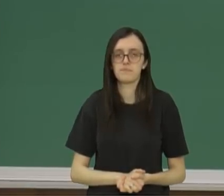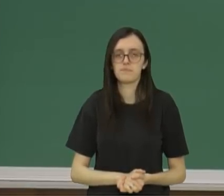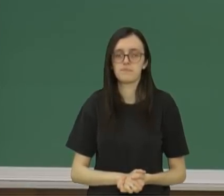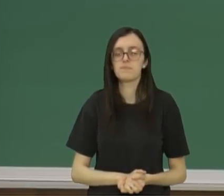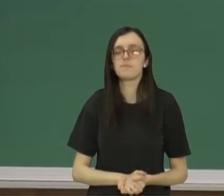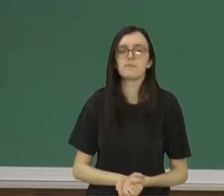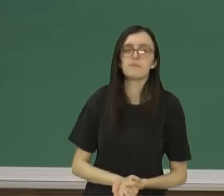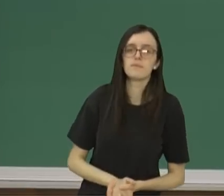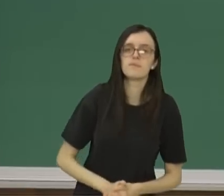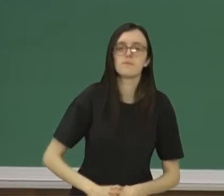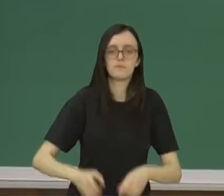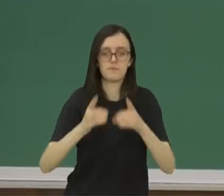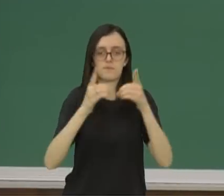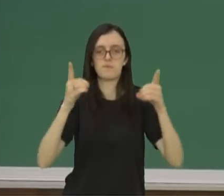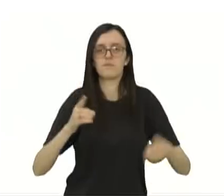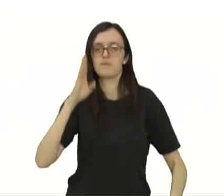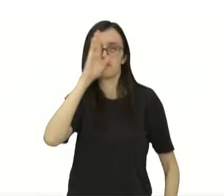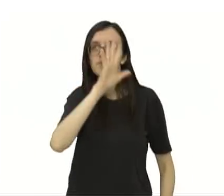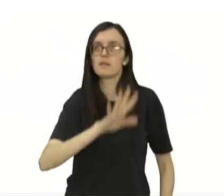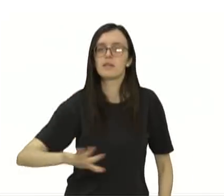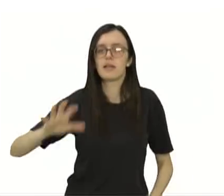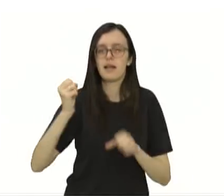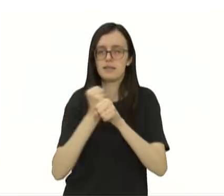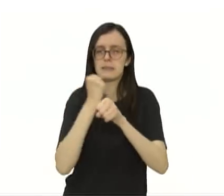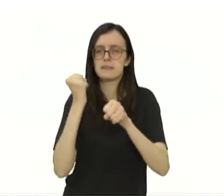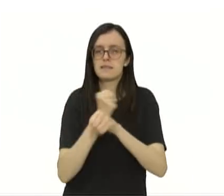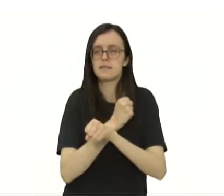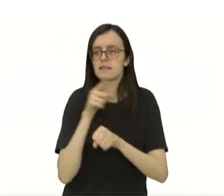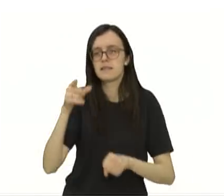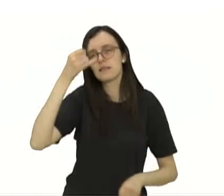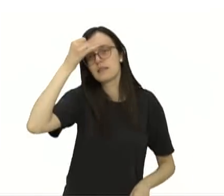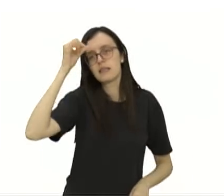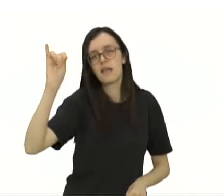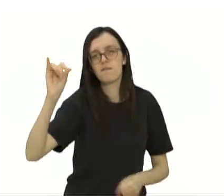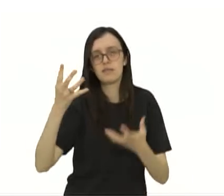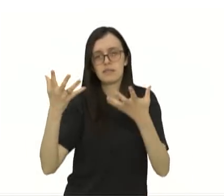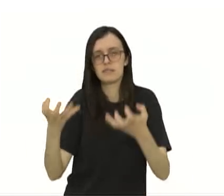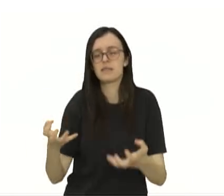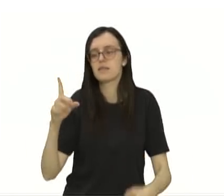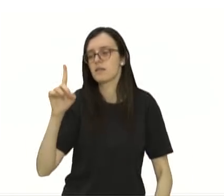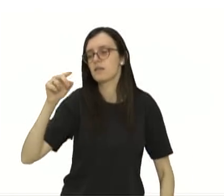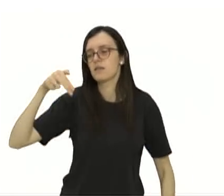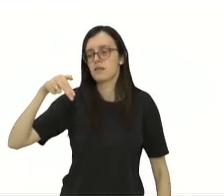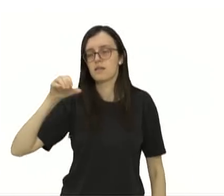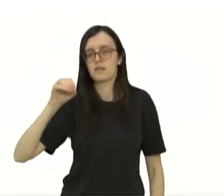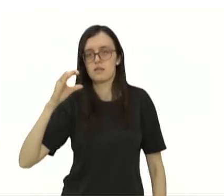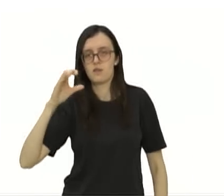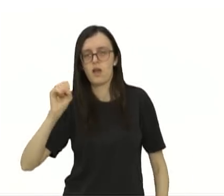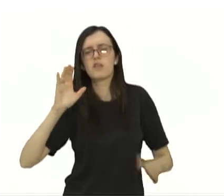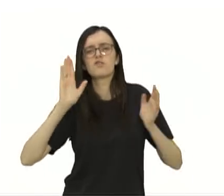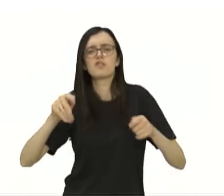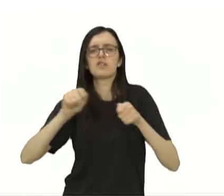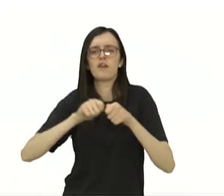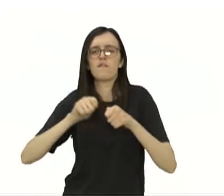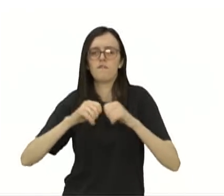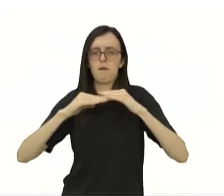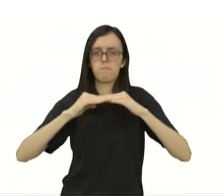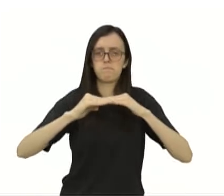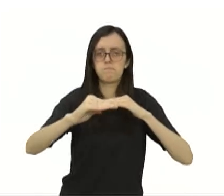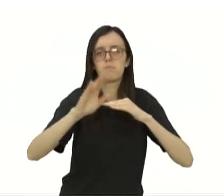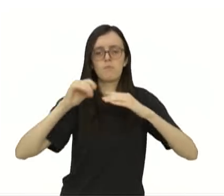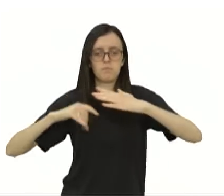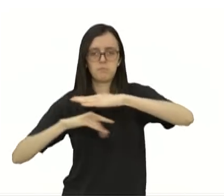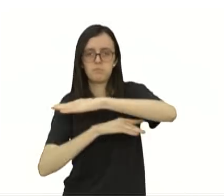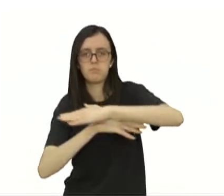O Departamento Nacional de Obras contra as Secas, o DENOX, ele já fez estradas, açudes, linhas de transmissão